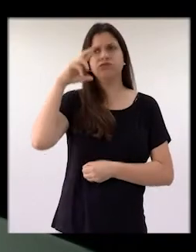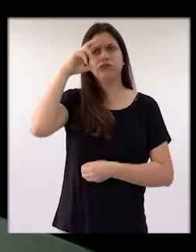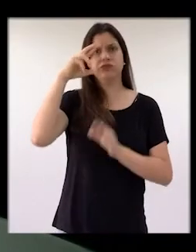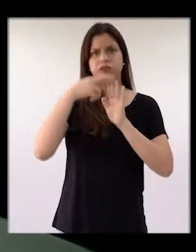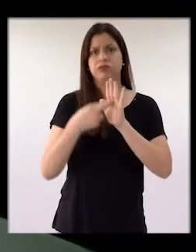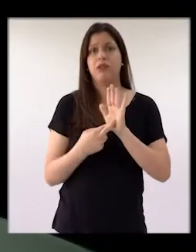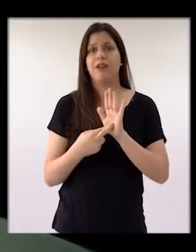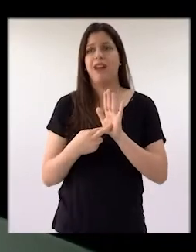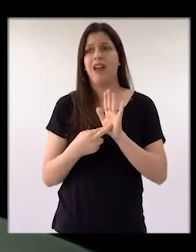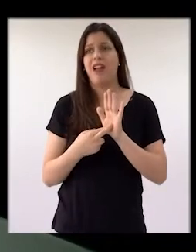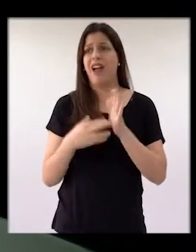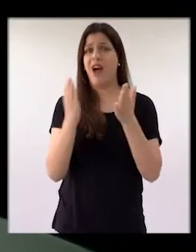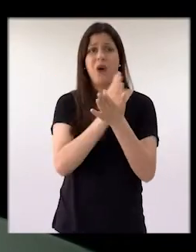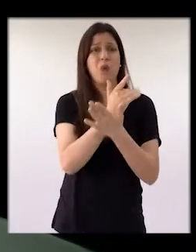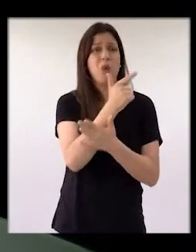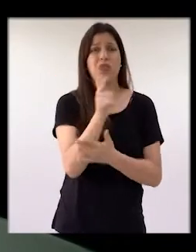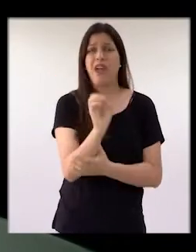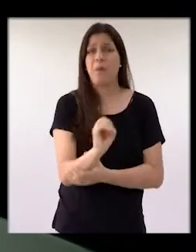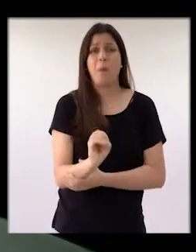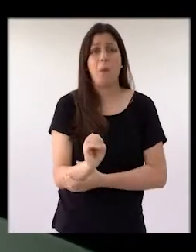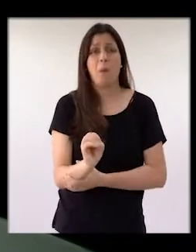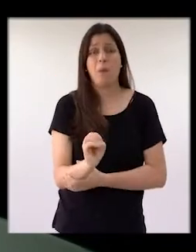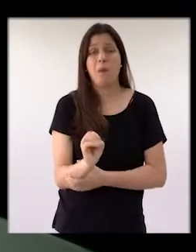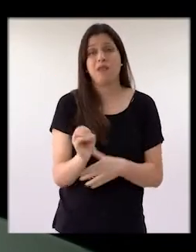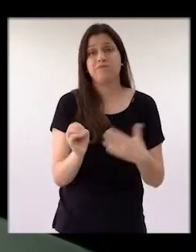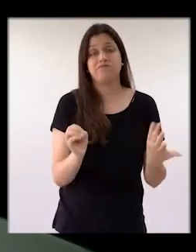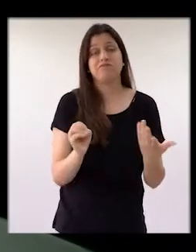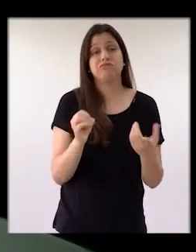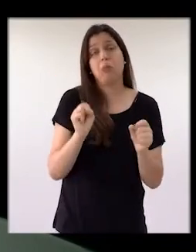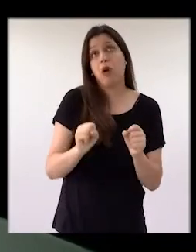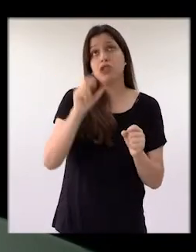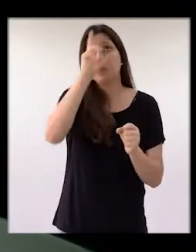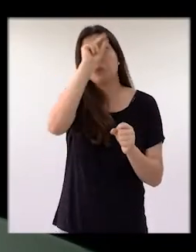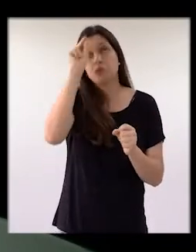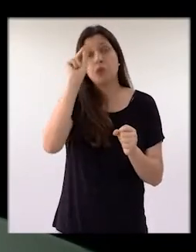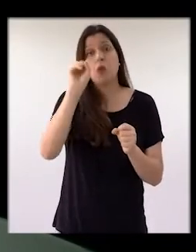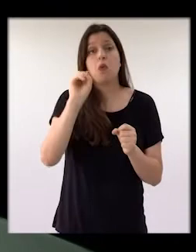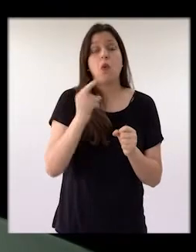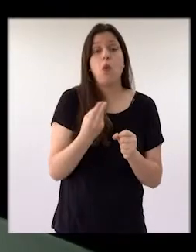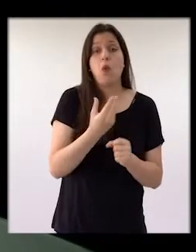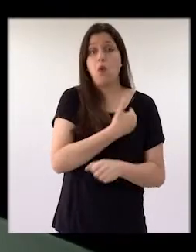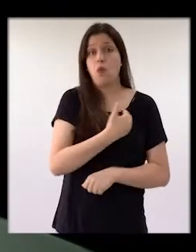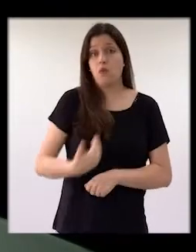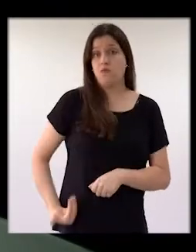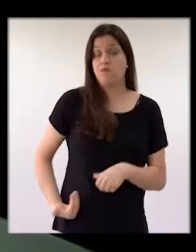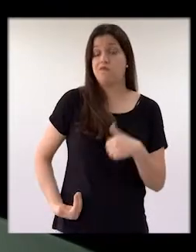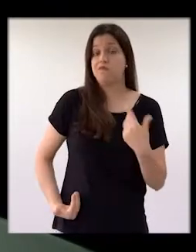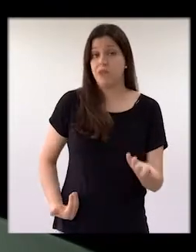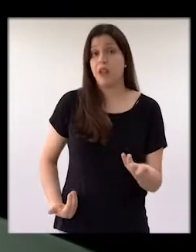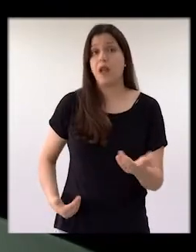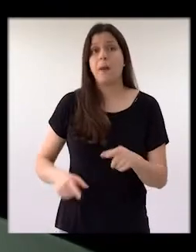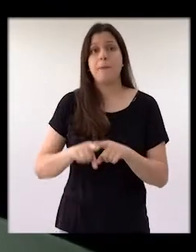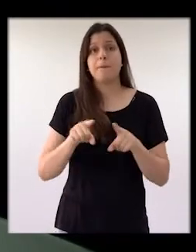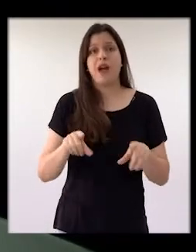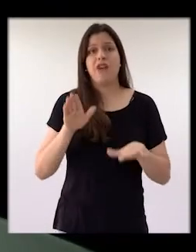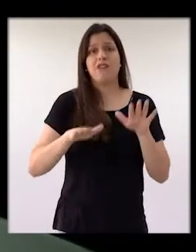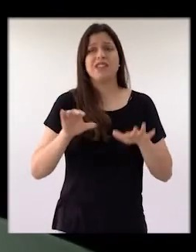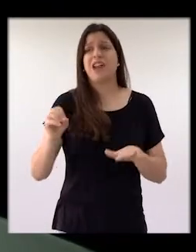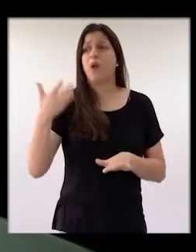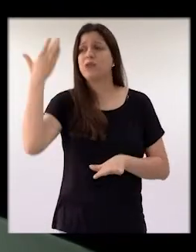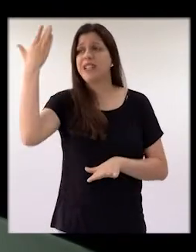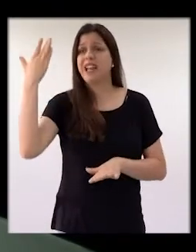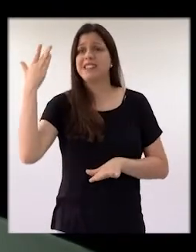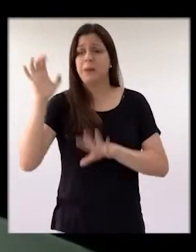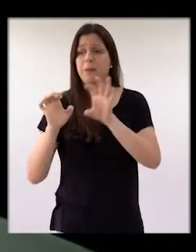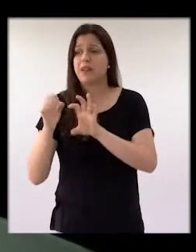brasileiros possuem algum tipo de regulação. E os outros a gente nem tem nenhum tipo de regulação, que essa regulação pode ser municipal ou estadual. Né? Então,